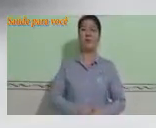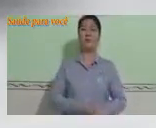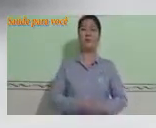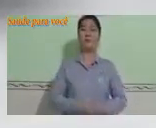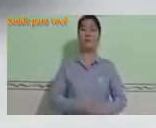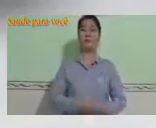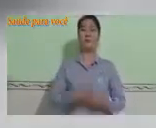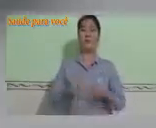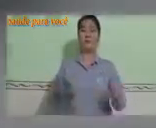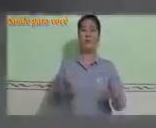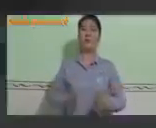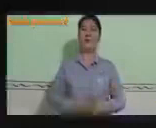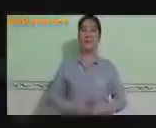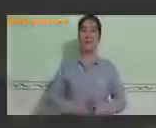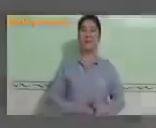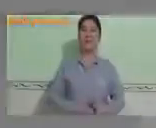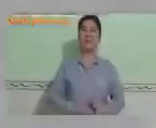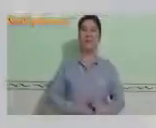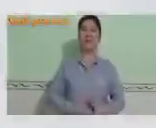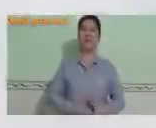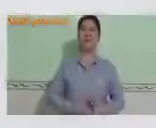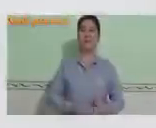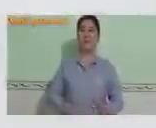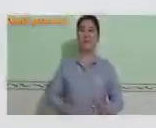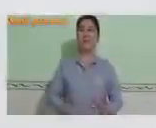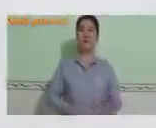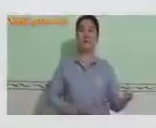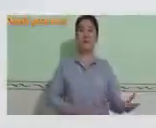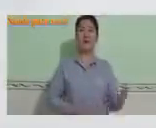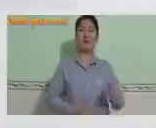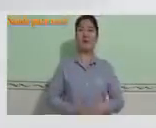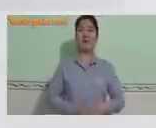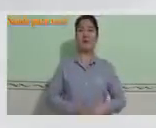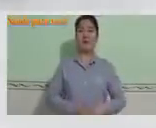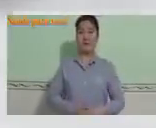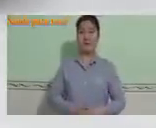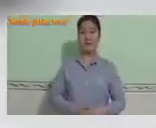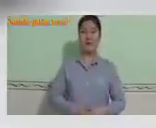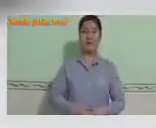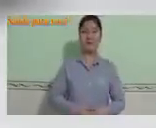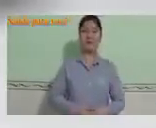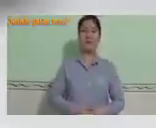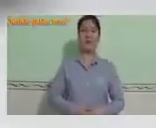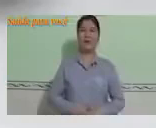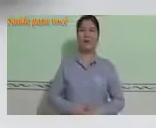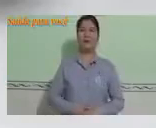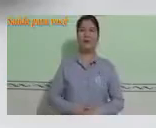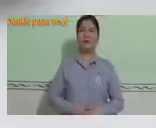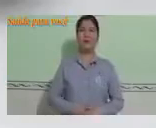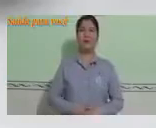do berço e conversar baixinho com ele, para que o entenda que deve ficar ali, que é seguro para si.